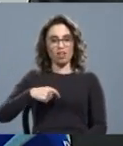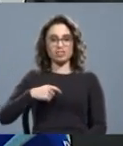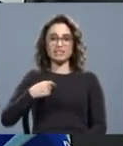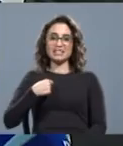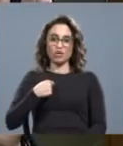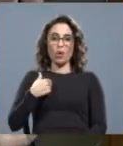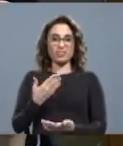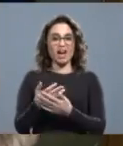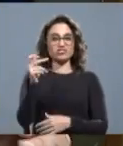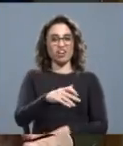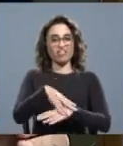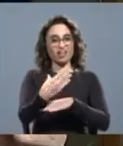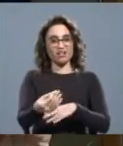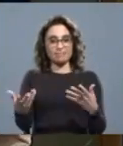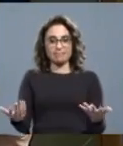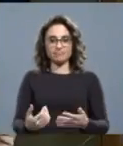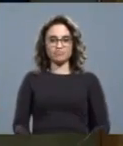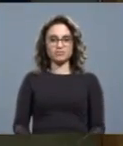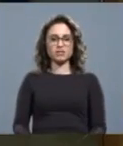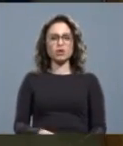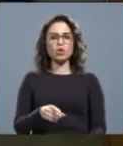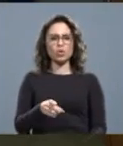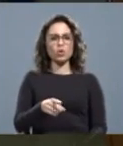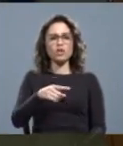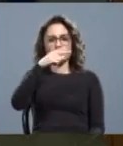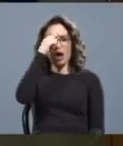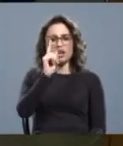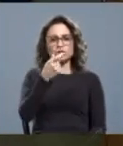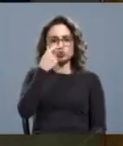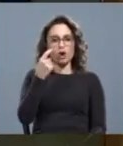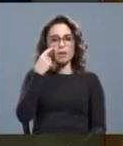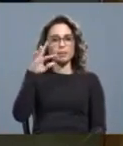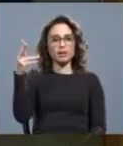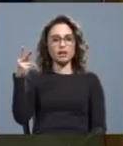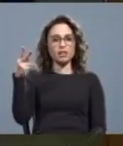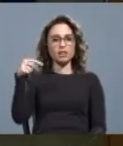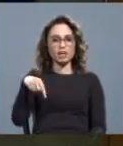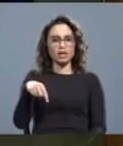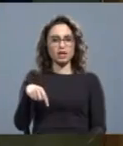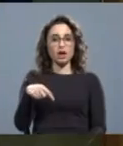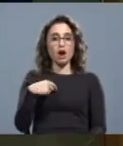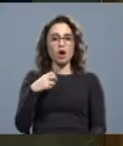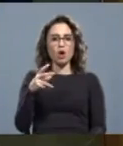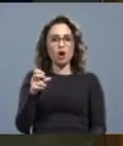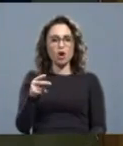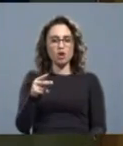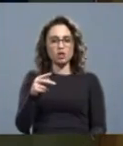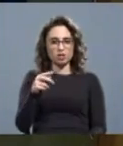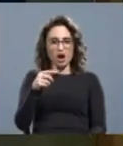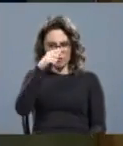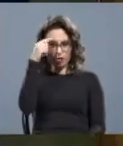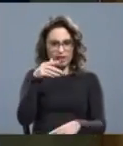Isto é o que vai chegar tarde. E eu tudo aqui desde... Consul, as dificuldades dos imigrantes aqui. Ah, está bem, está. Há diretamente as dificuldades. Está